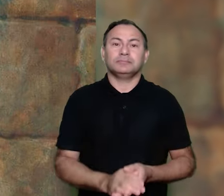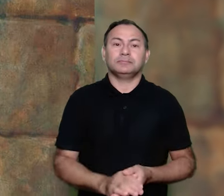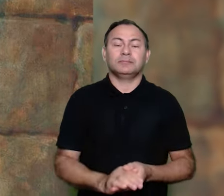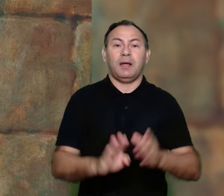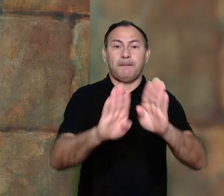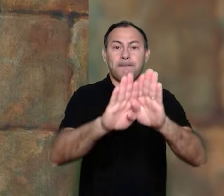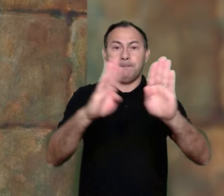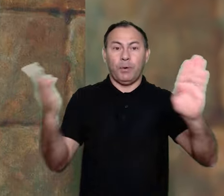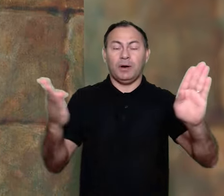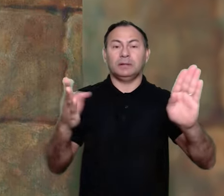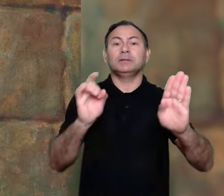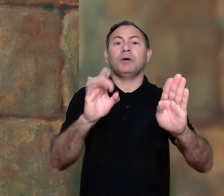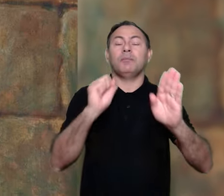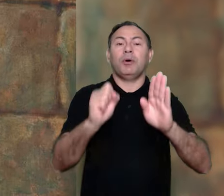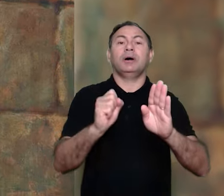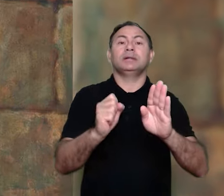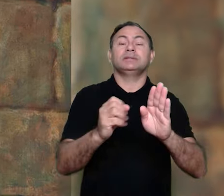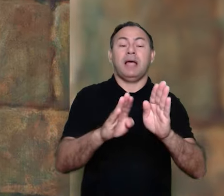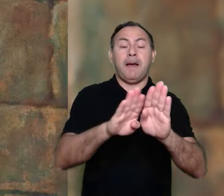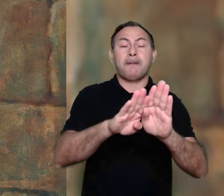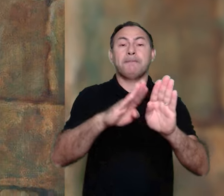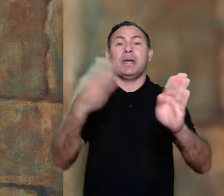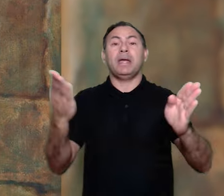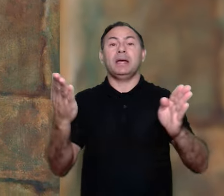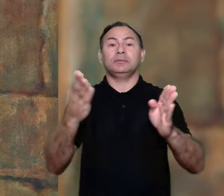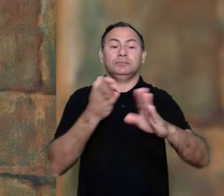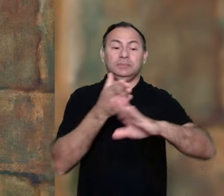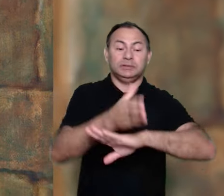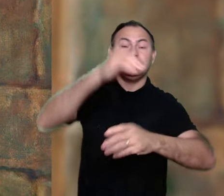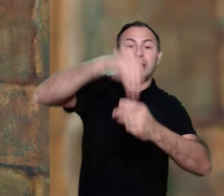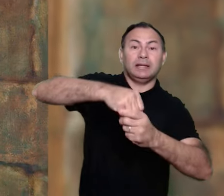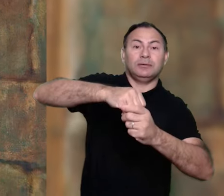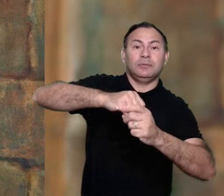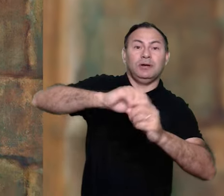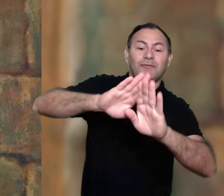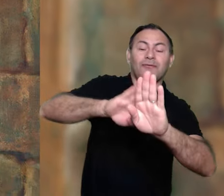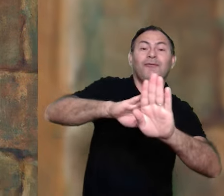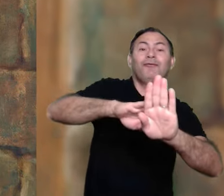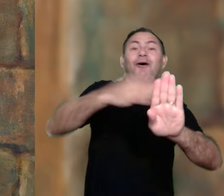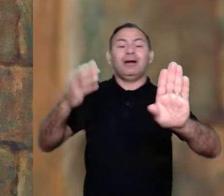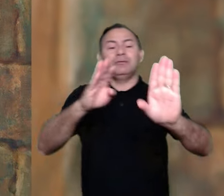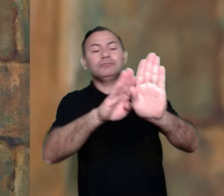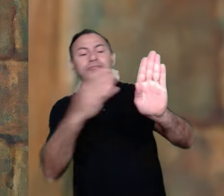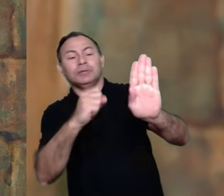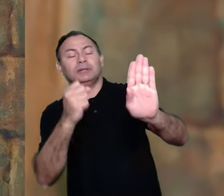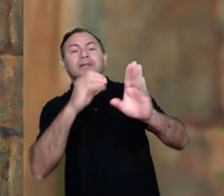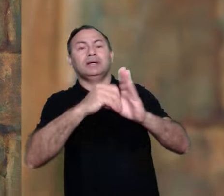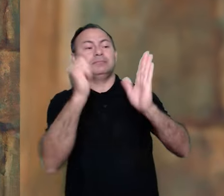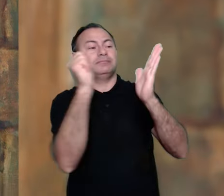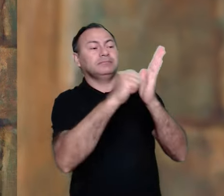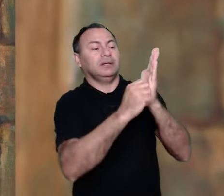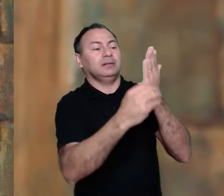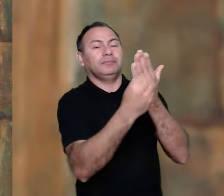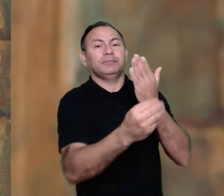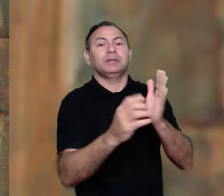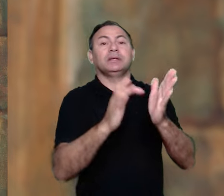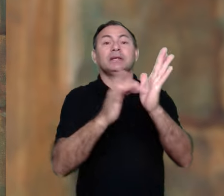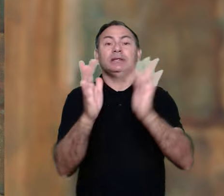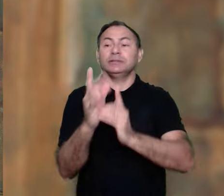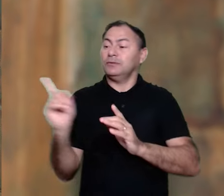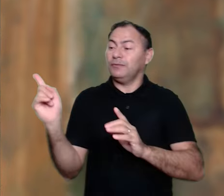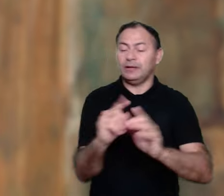significa que é uma porta que só pode ser aberta a partir de dentro, né? Então,